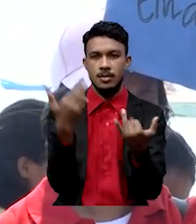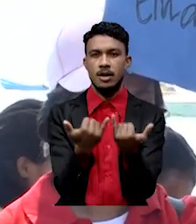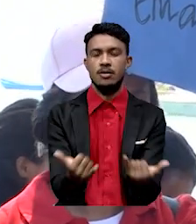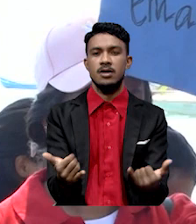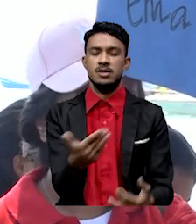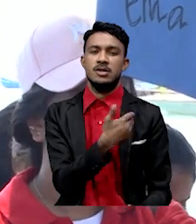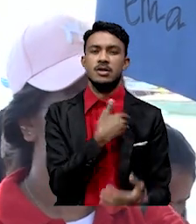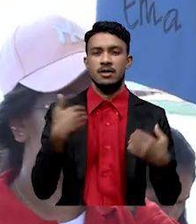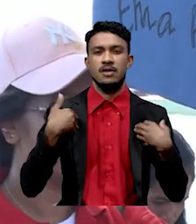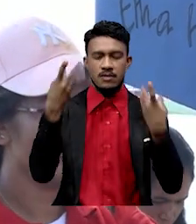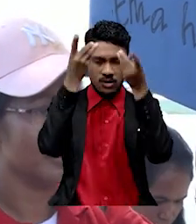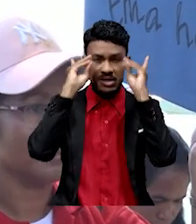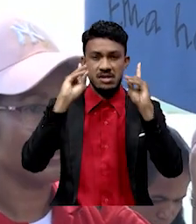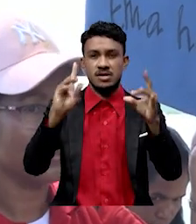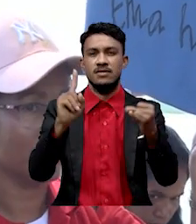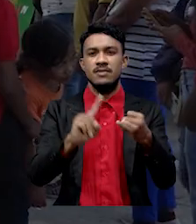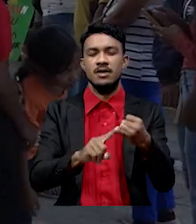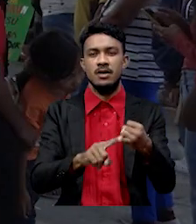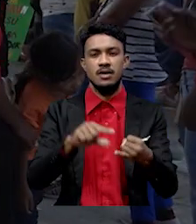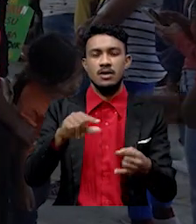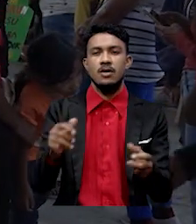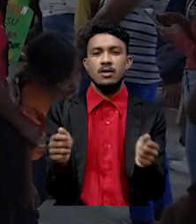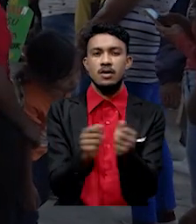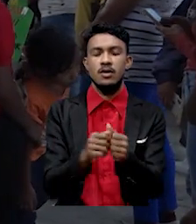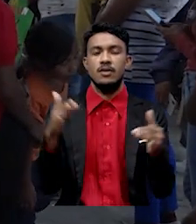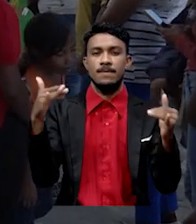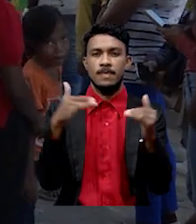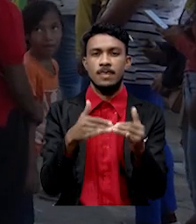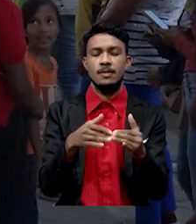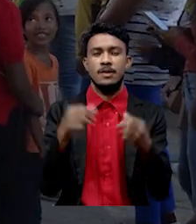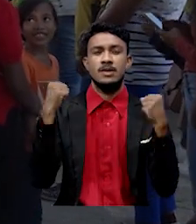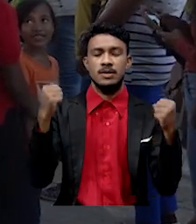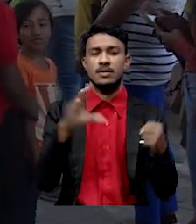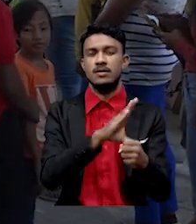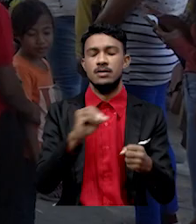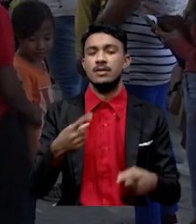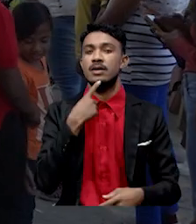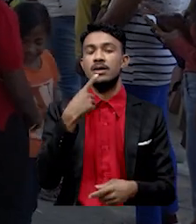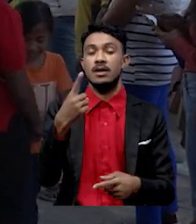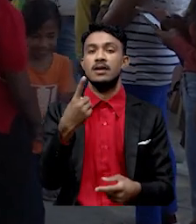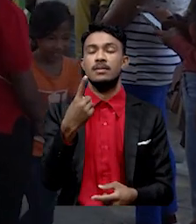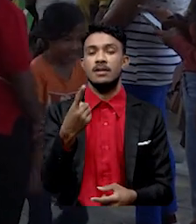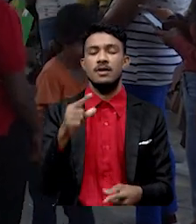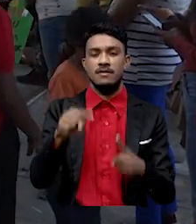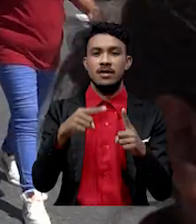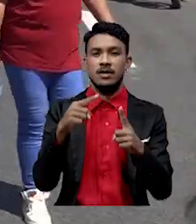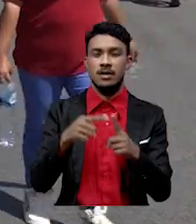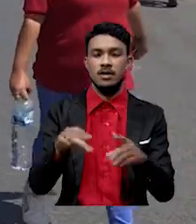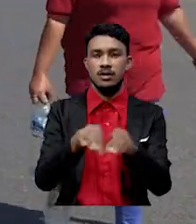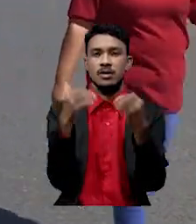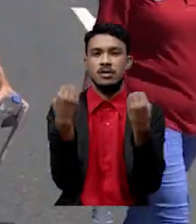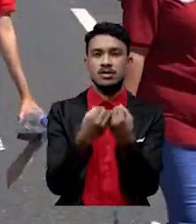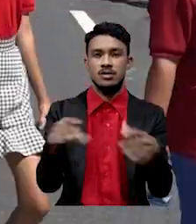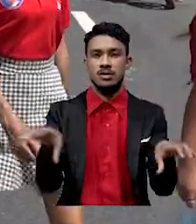iha decisão final. Confederação Sindicato Timor-Leste retou declaração ne, Bainhira organiza trabalhador